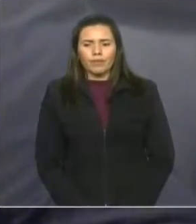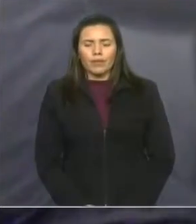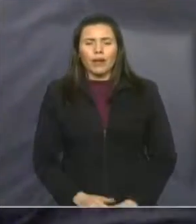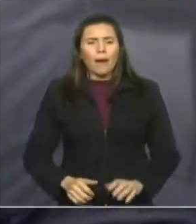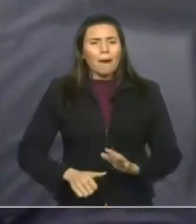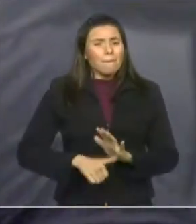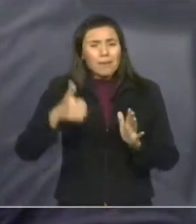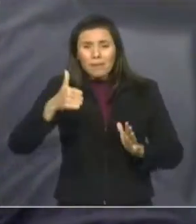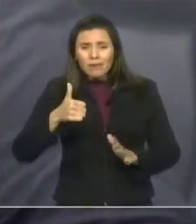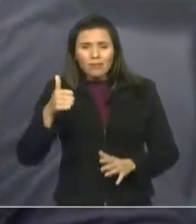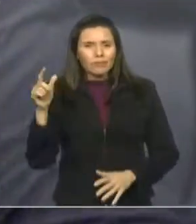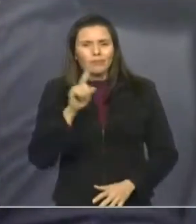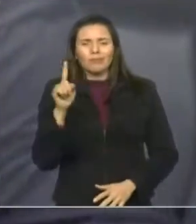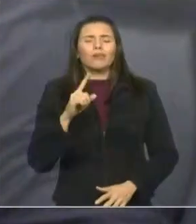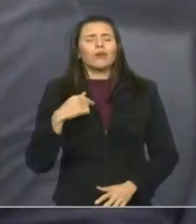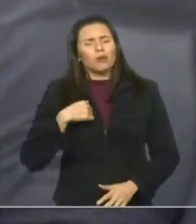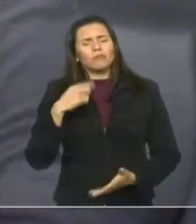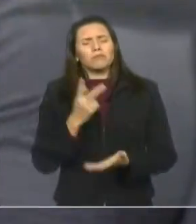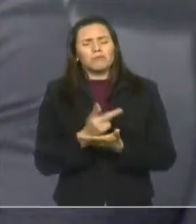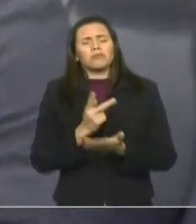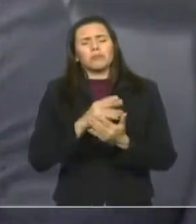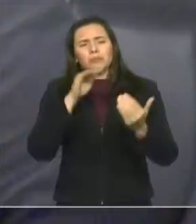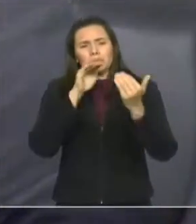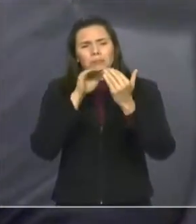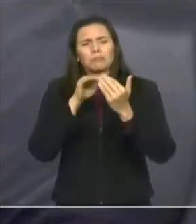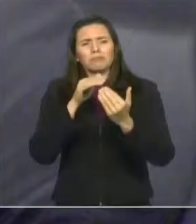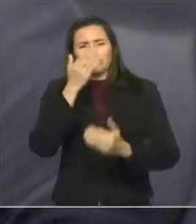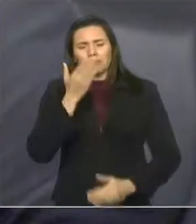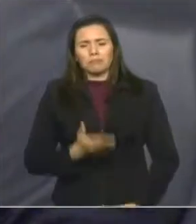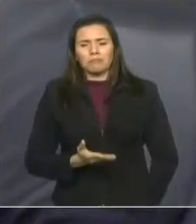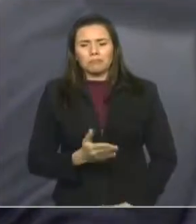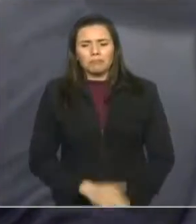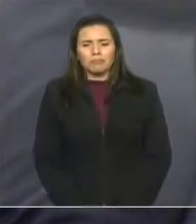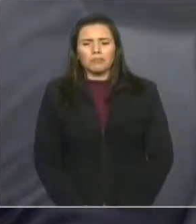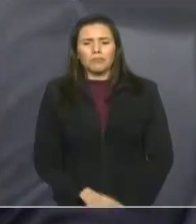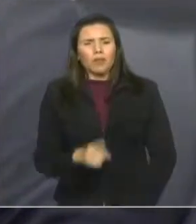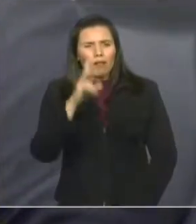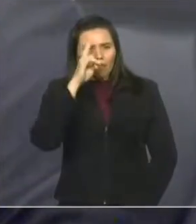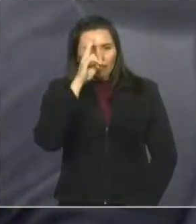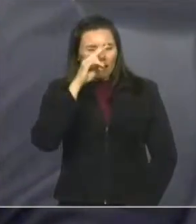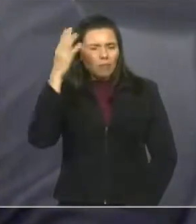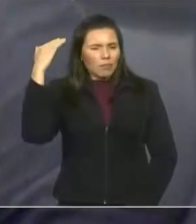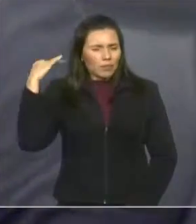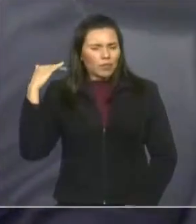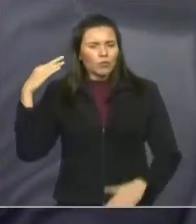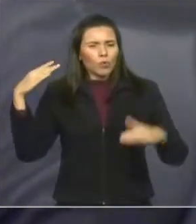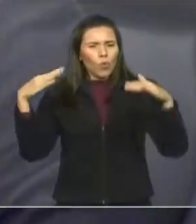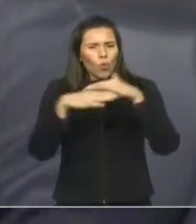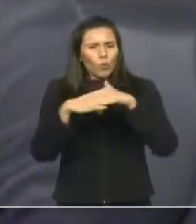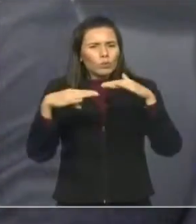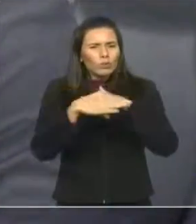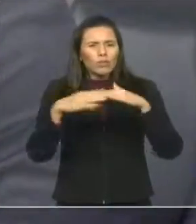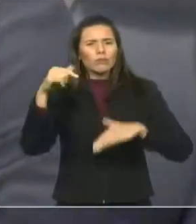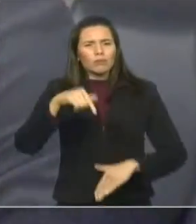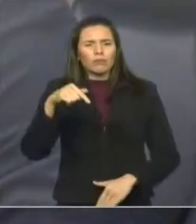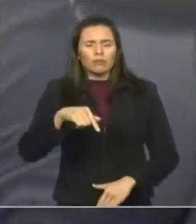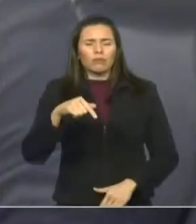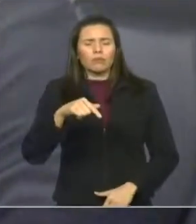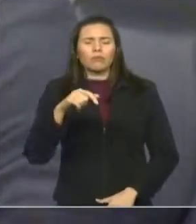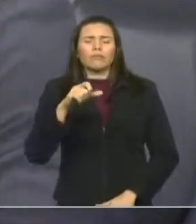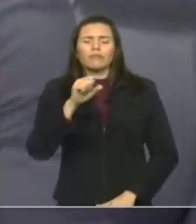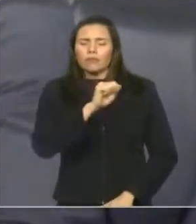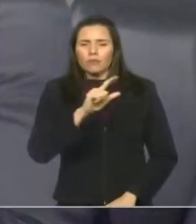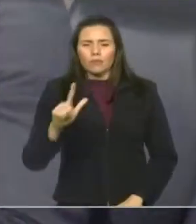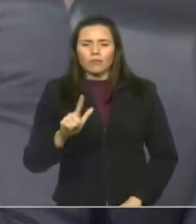que eu concordo com Vossa Excelência. Outrora, concordamos sobre a questão do trânsito da nossa cidade, do trânsito da região